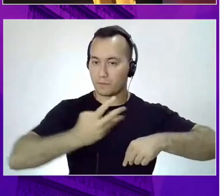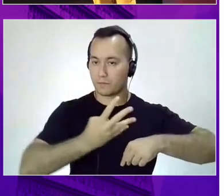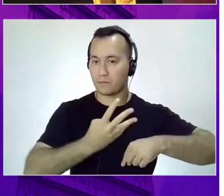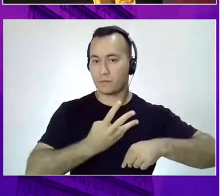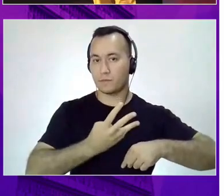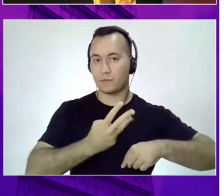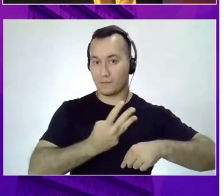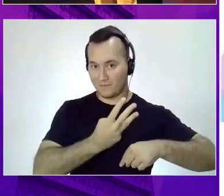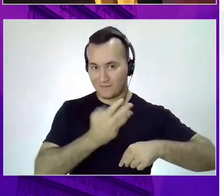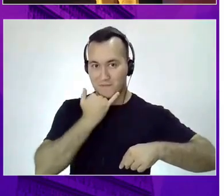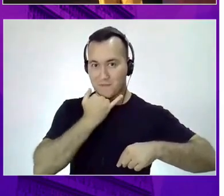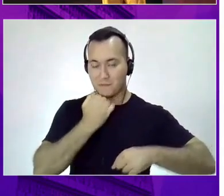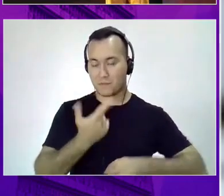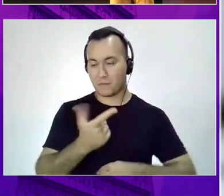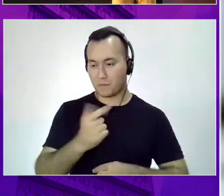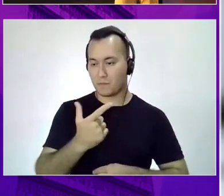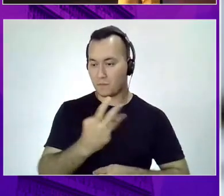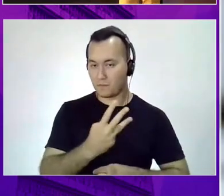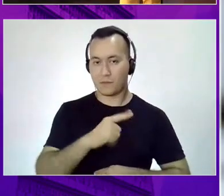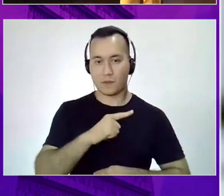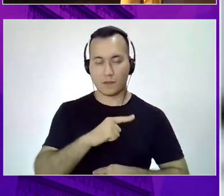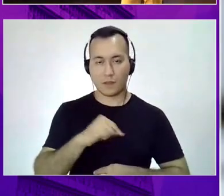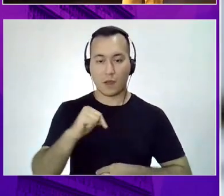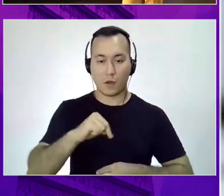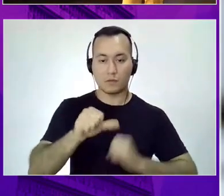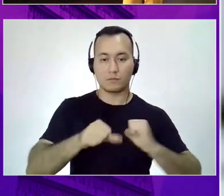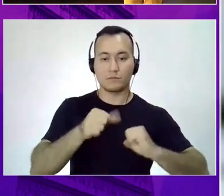chegar nessa versão.